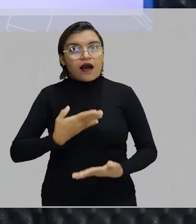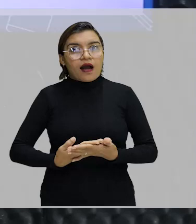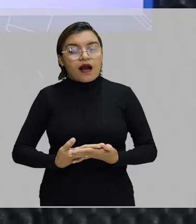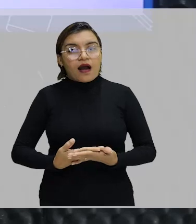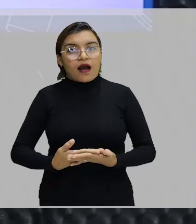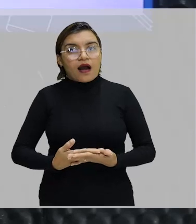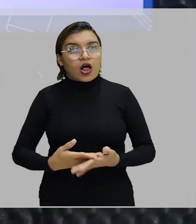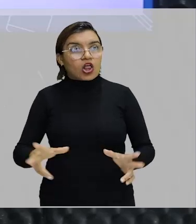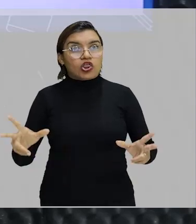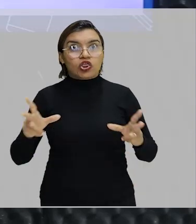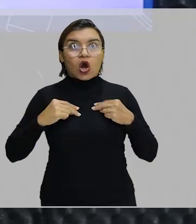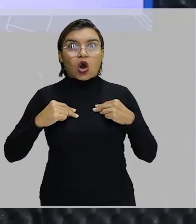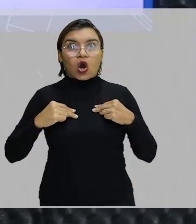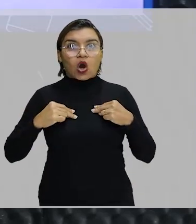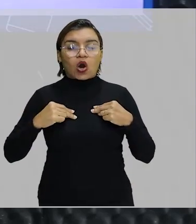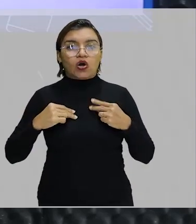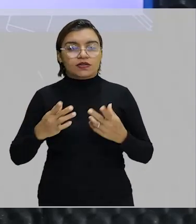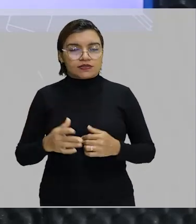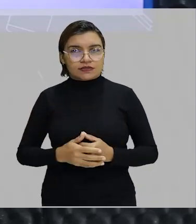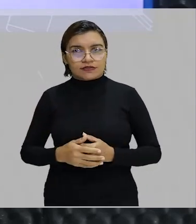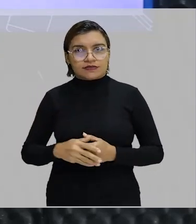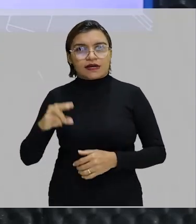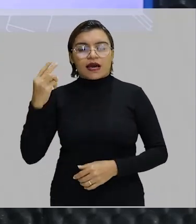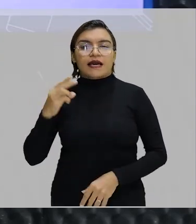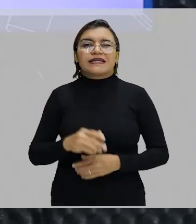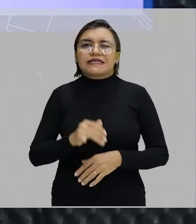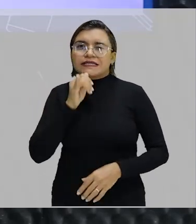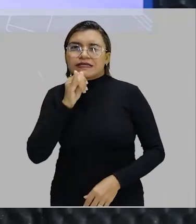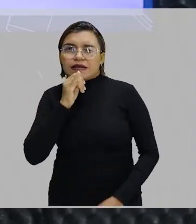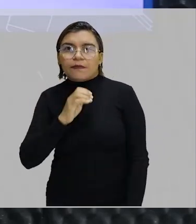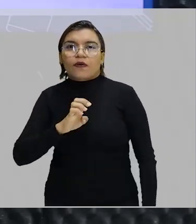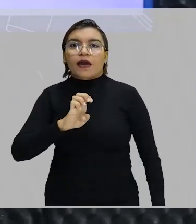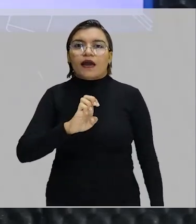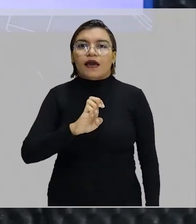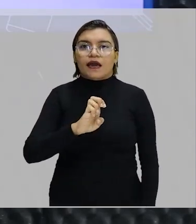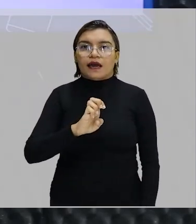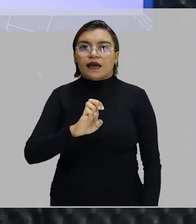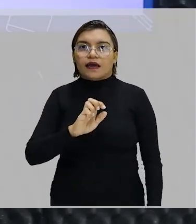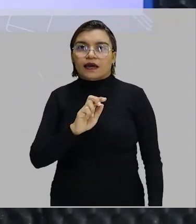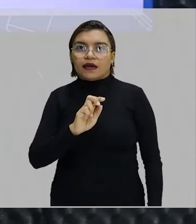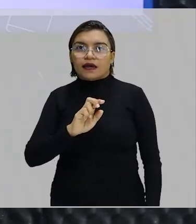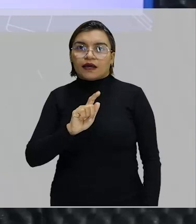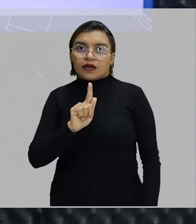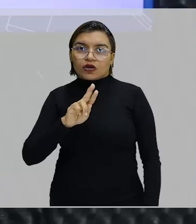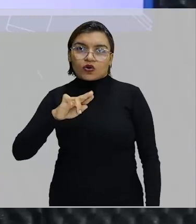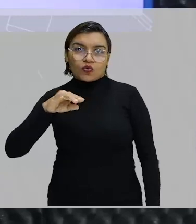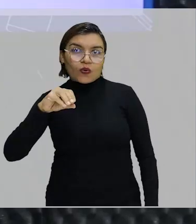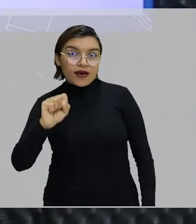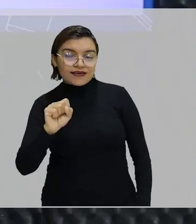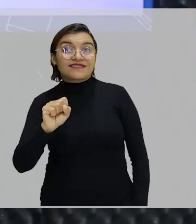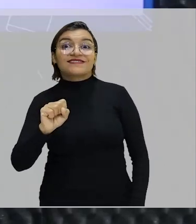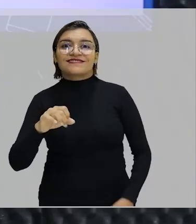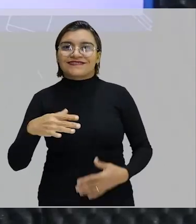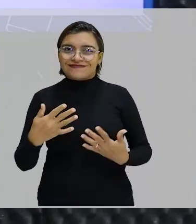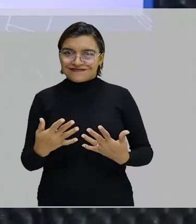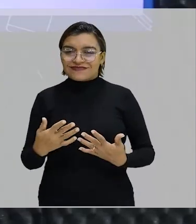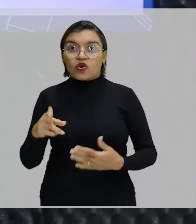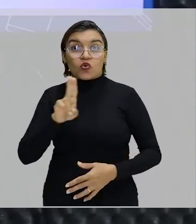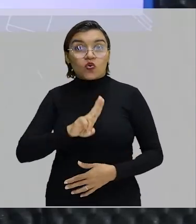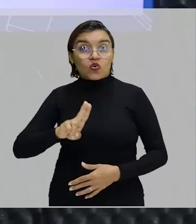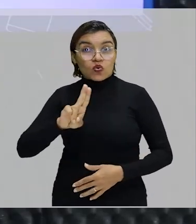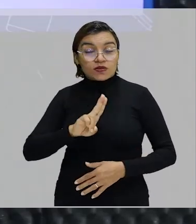Éguas. Aqui no Maranhão é comum. É uma interjeição de admiração. Faz parte da linguagem